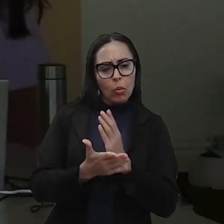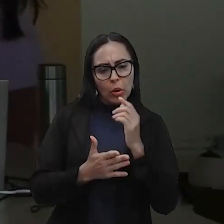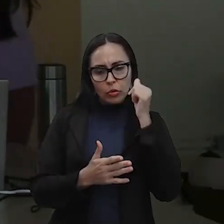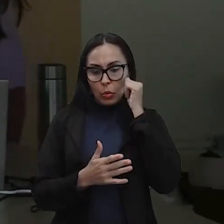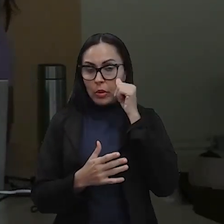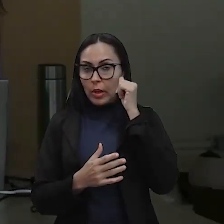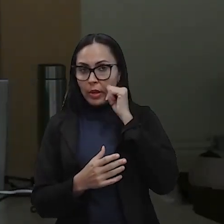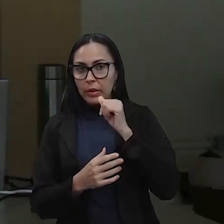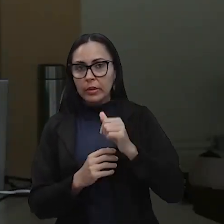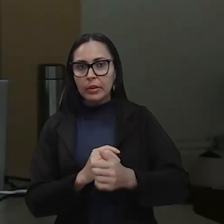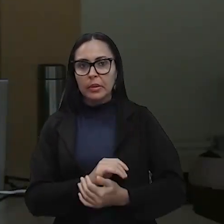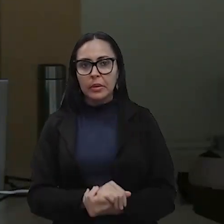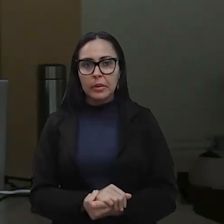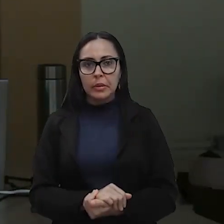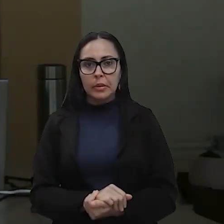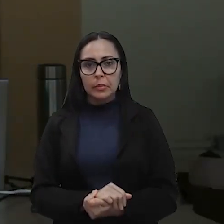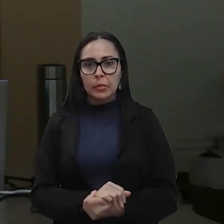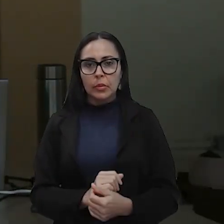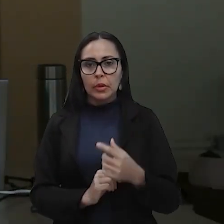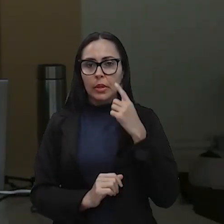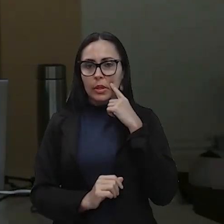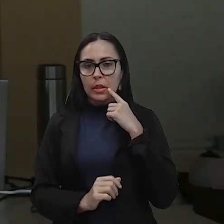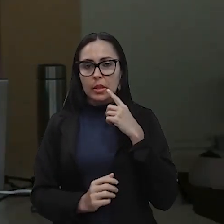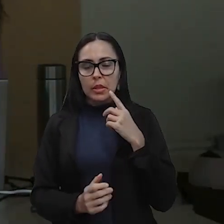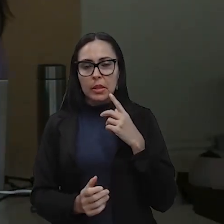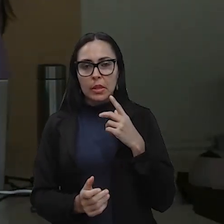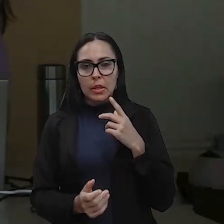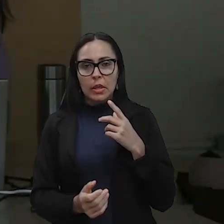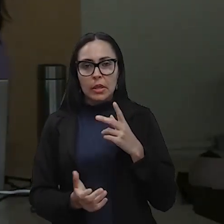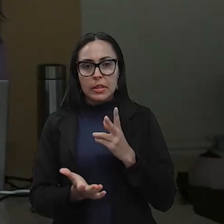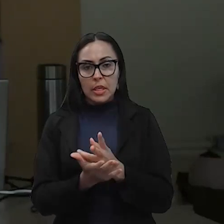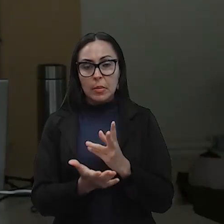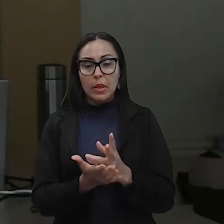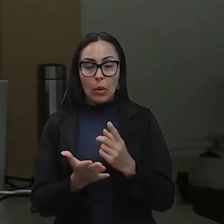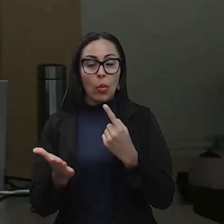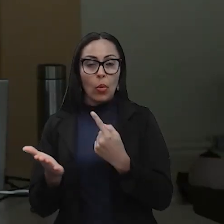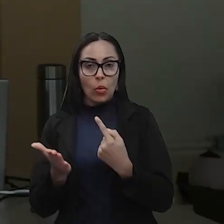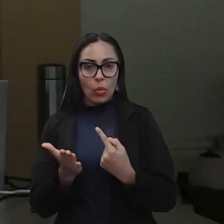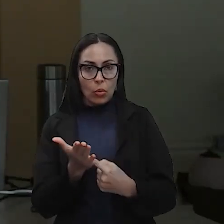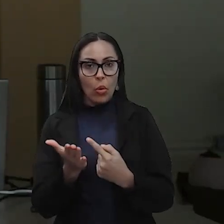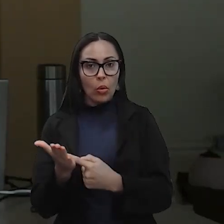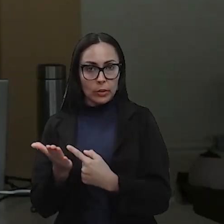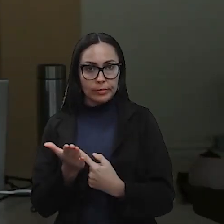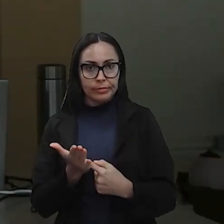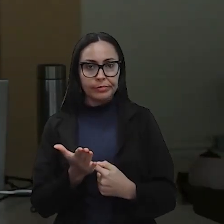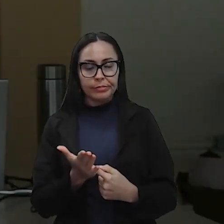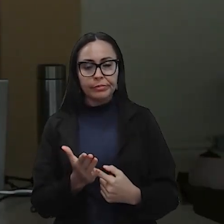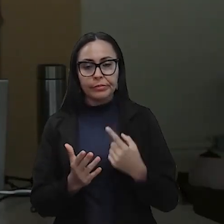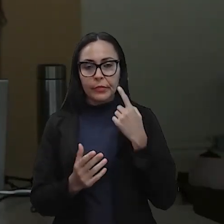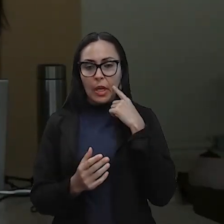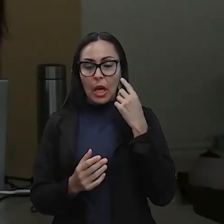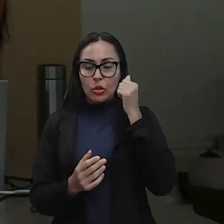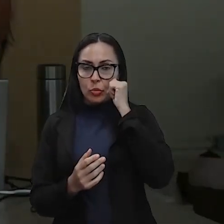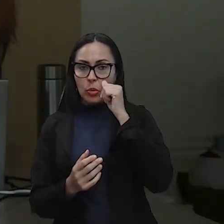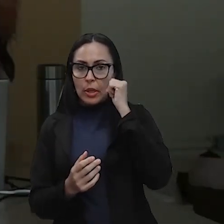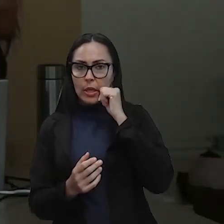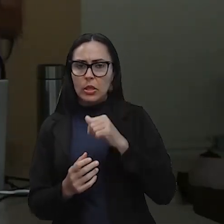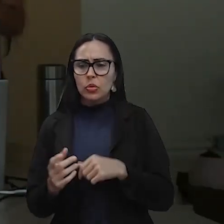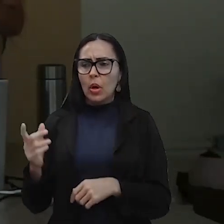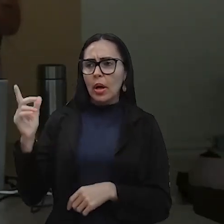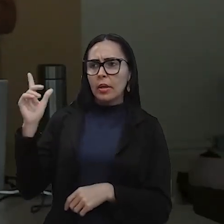porque toda vez é literalmente todo mundo concordando assim com a cabecinha. Para muitas mulheres isso aqui seria um